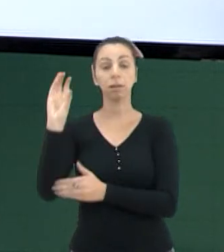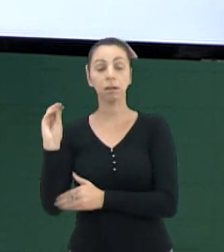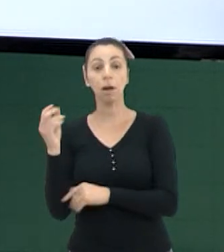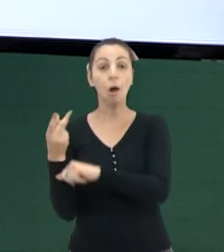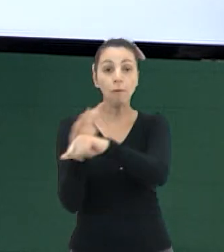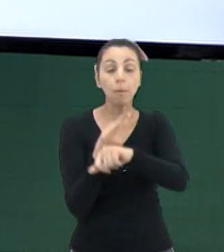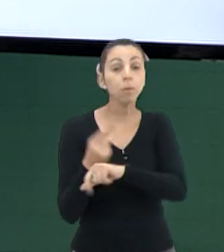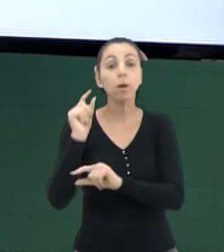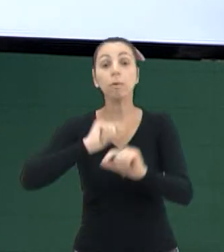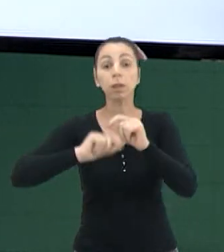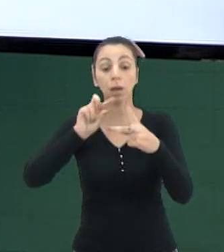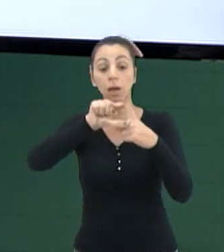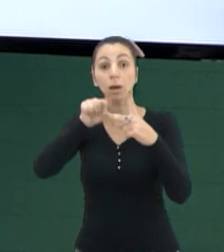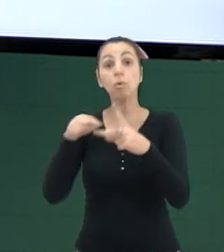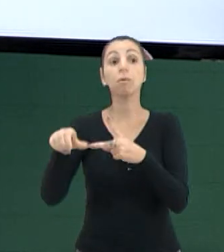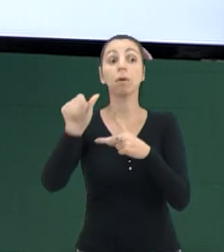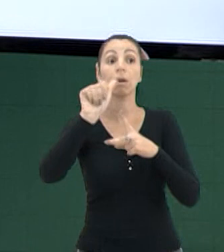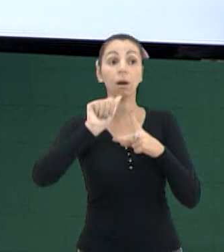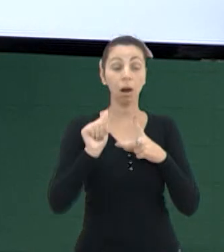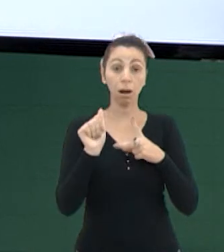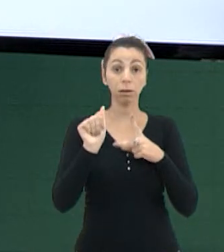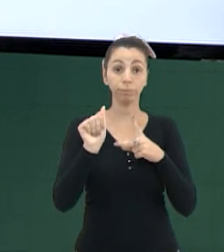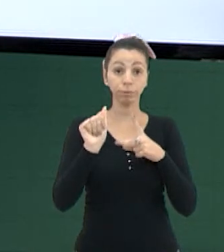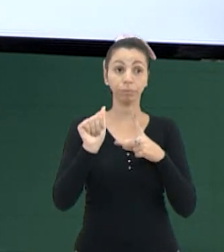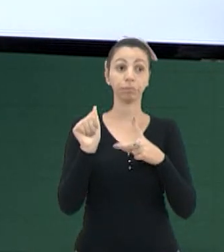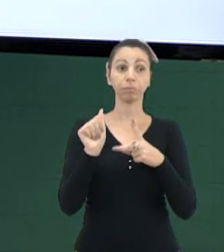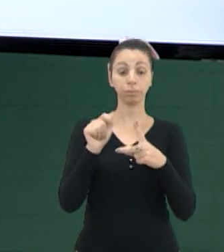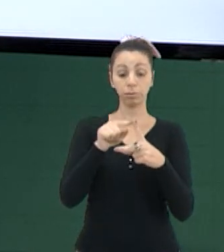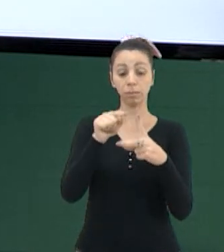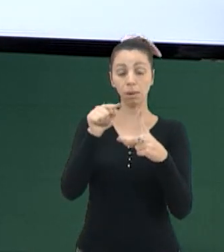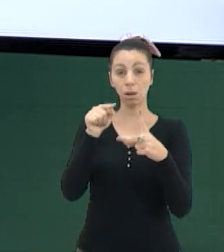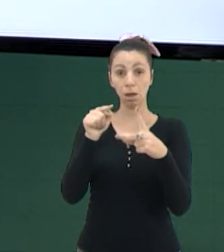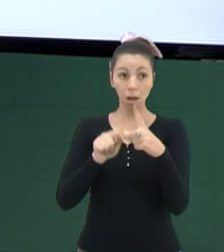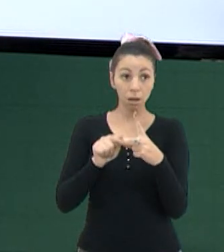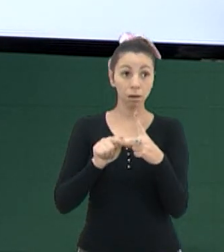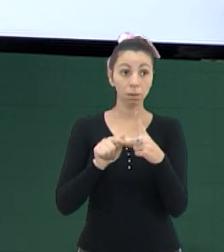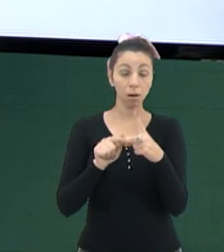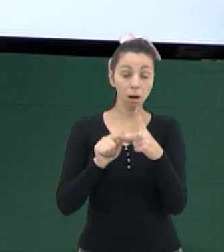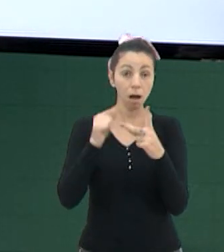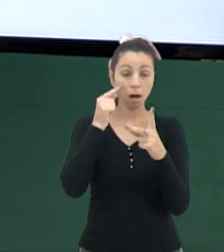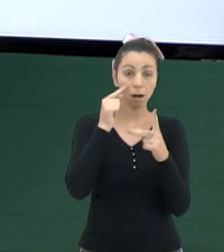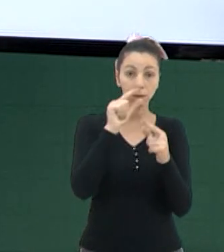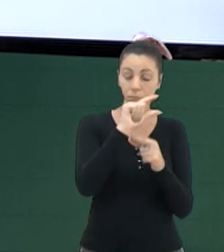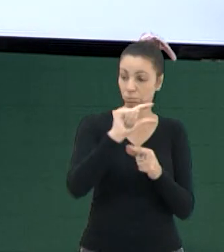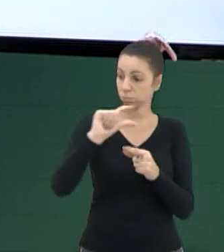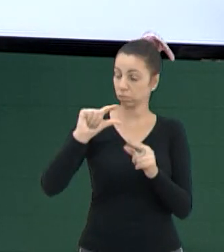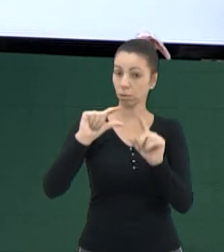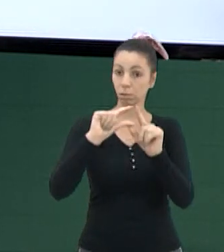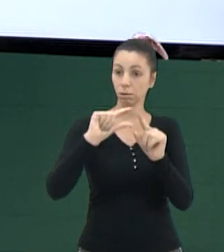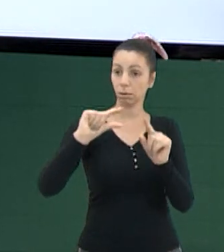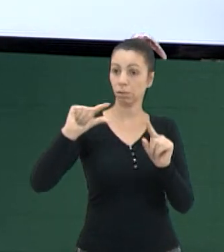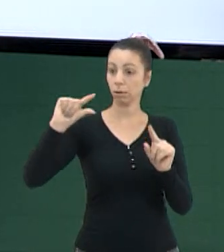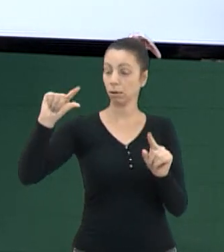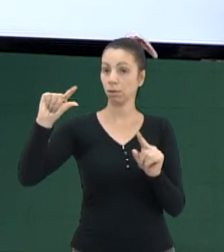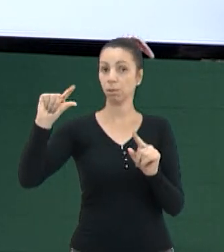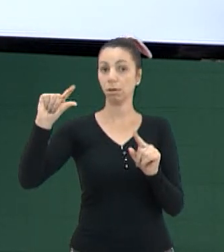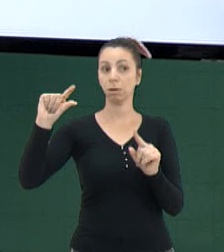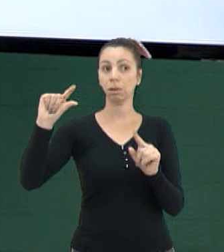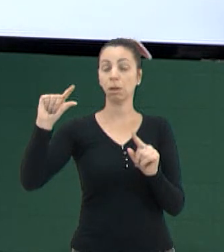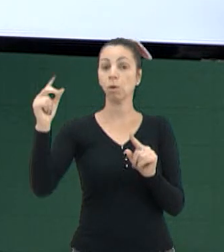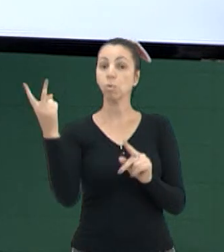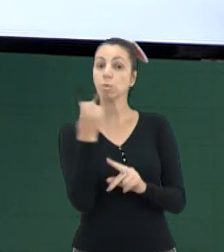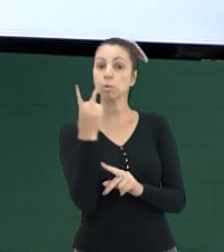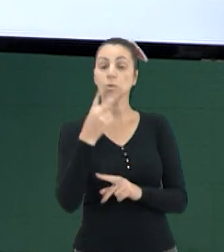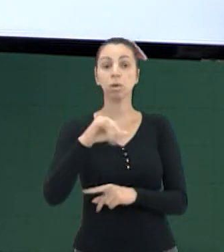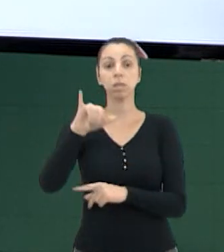ser igual a quanto? Veja, esse ângulo A vai ser igual a esse outro ângulo A, que é isósceles. Então, se ele é